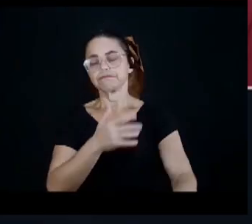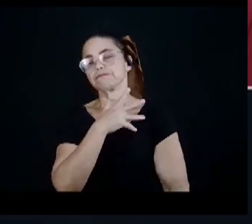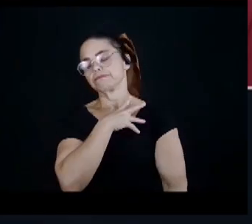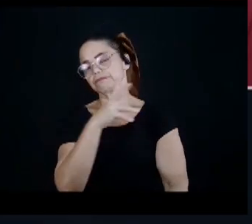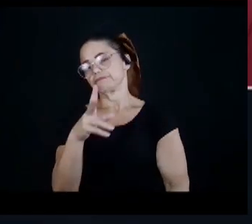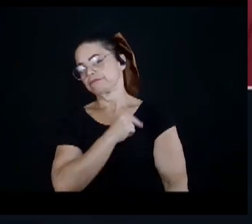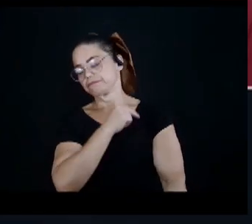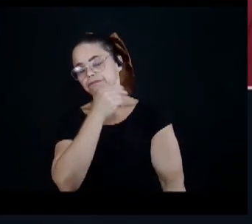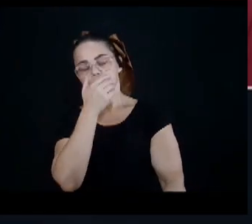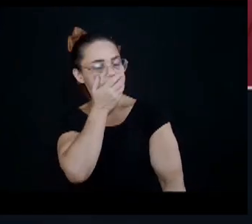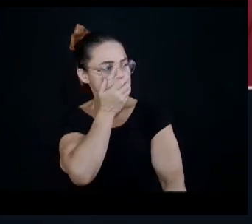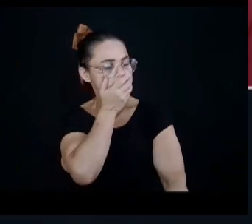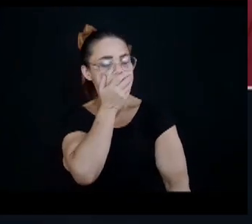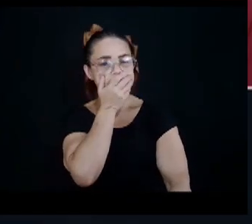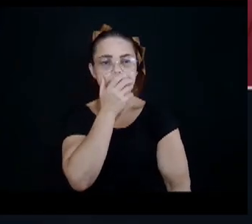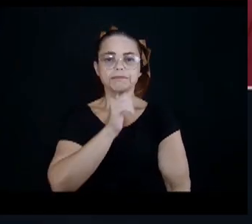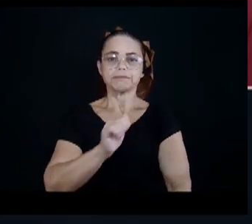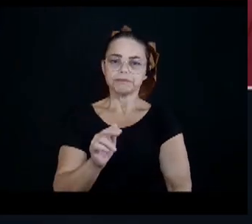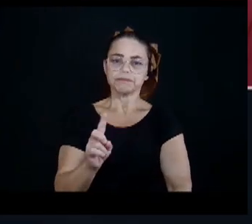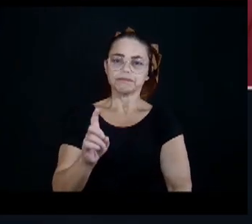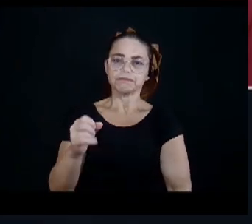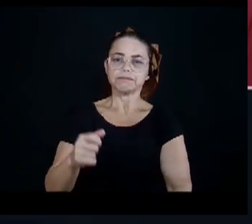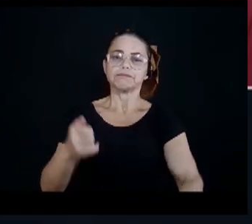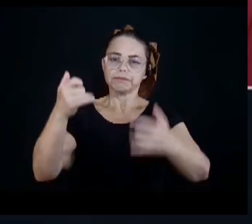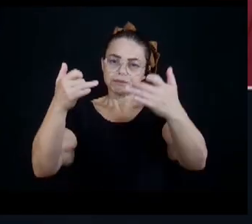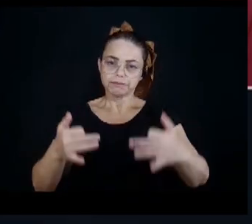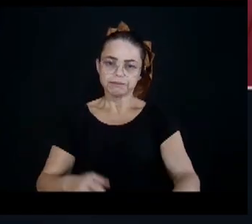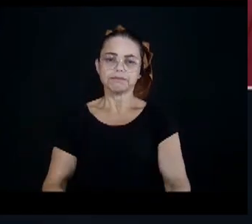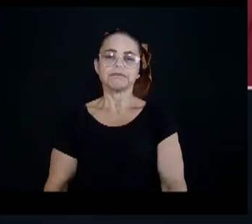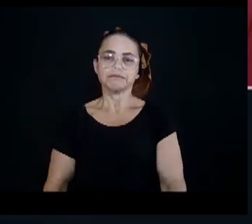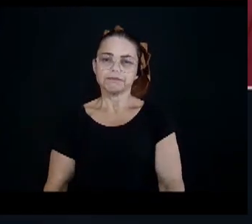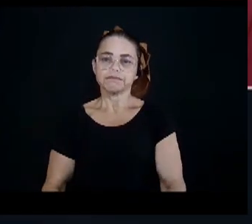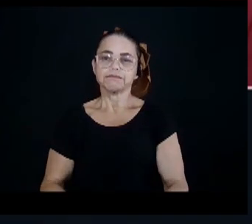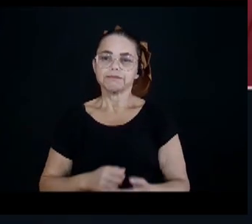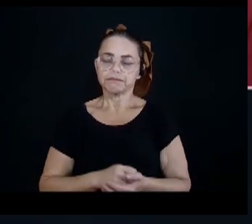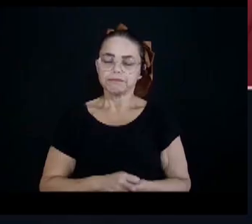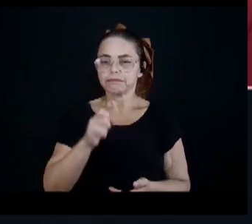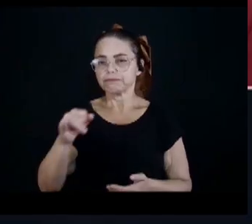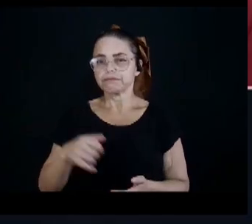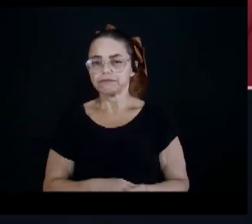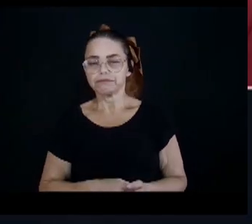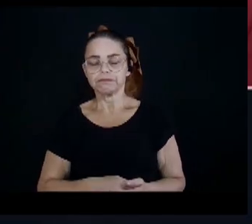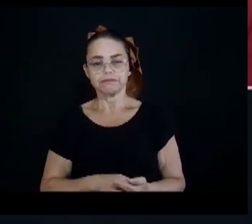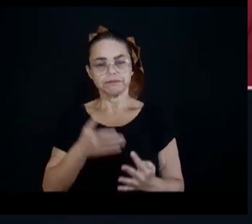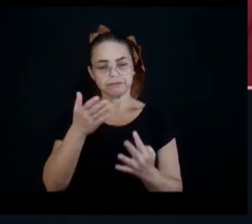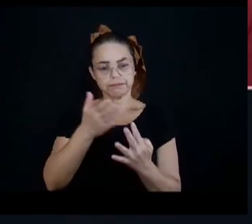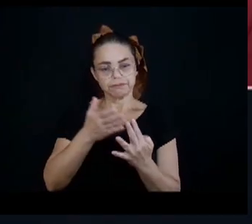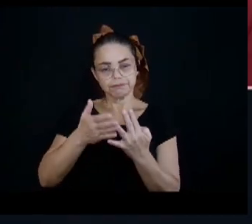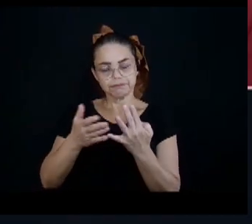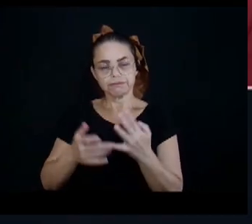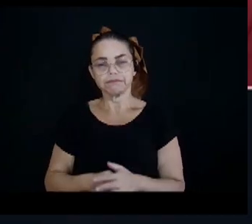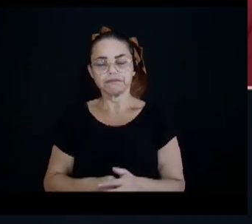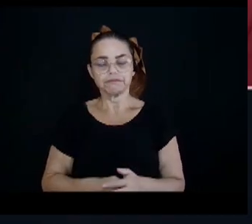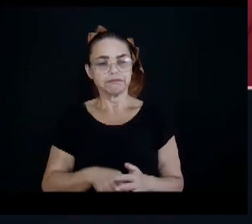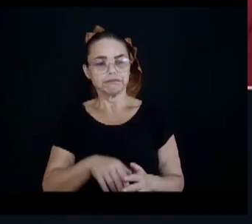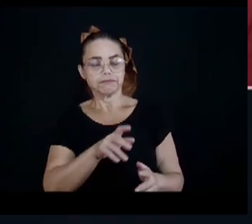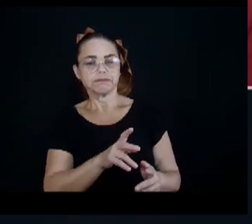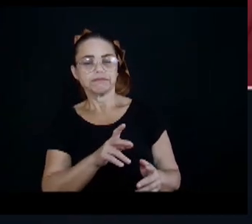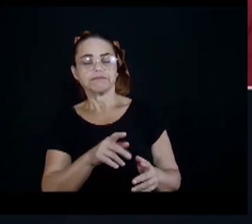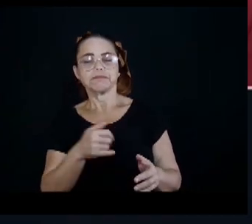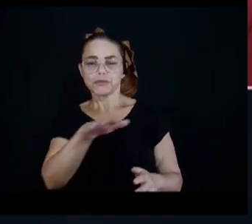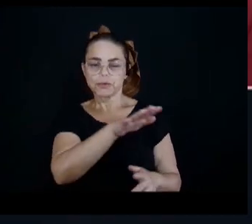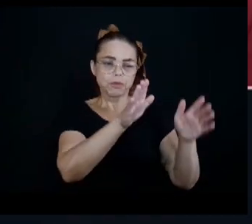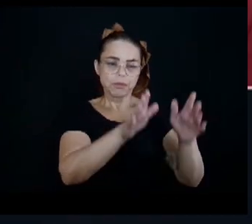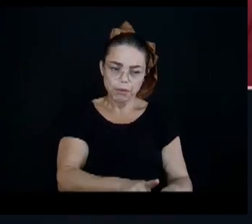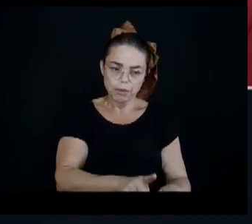Aldo, conta pra gente. Se uma parcela relevante da população recuperar o